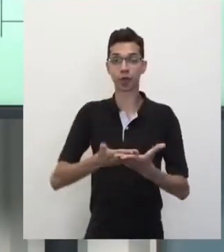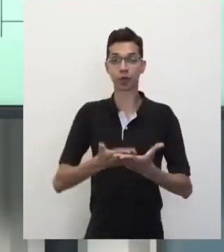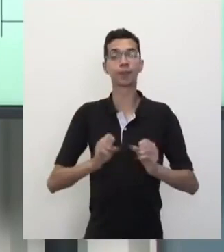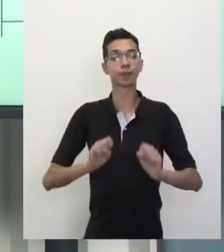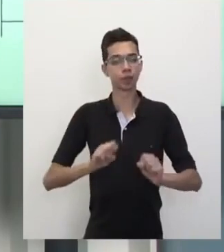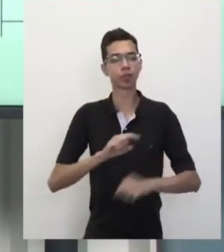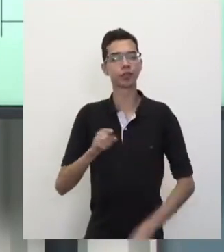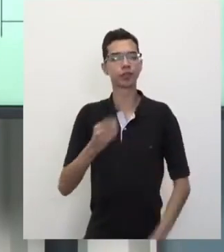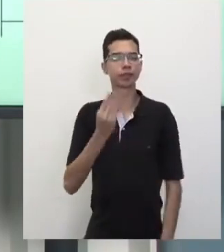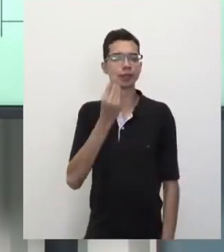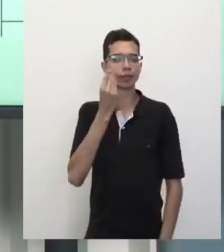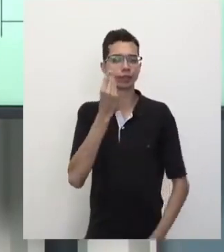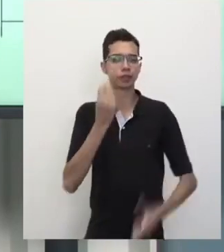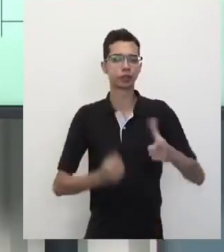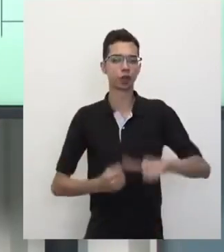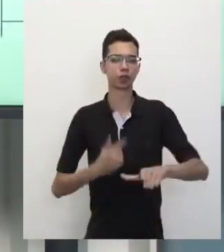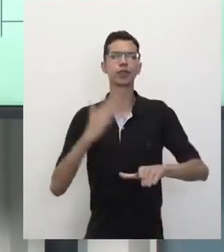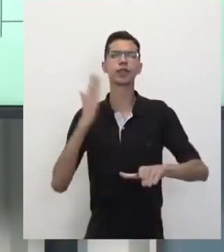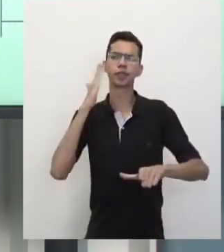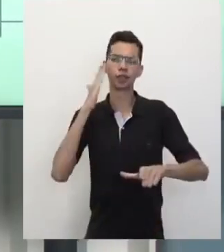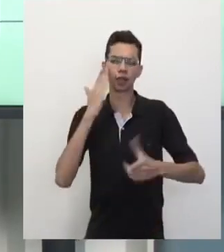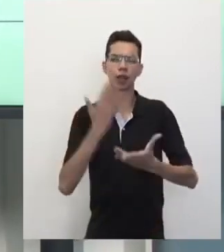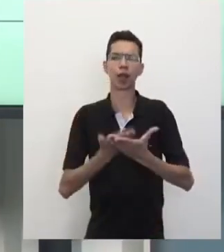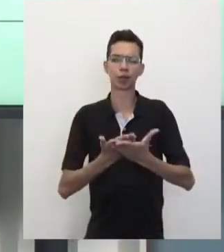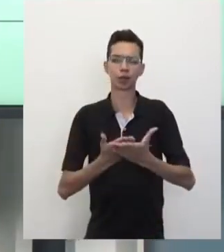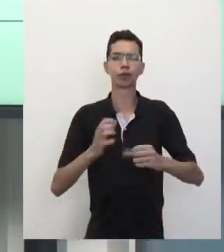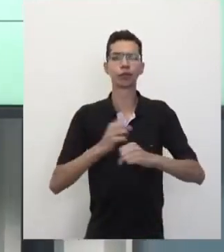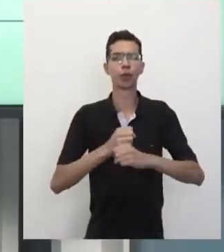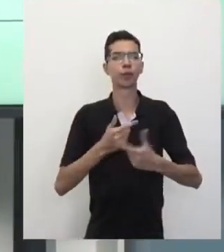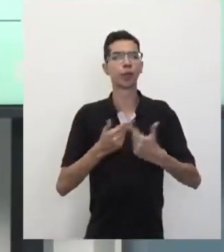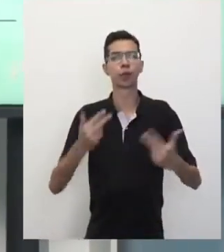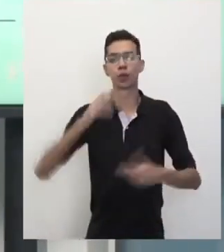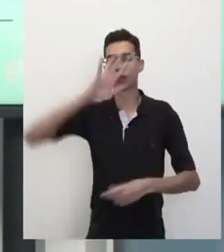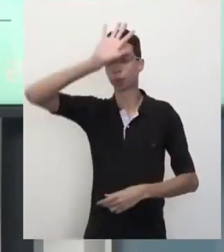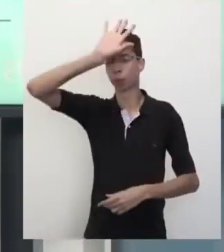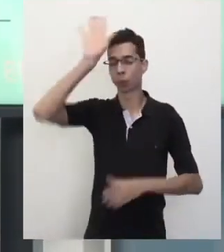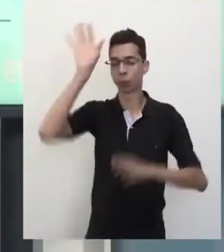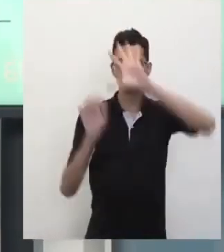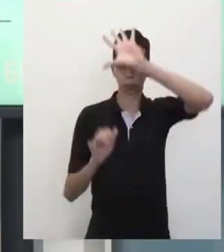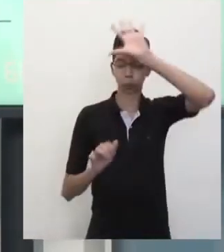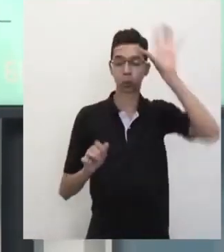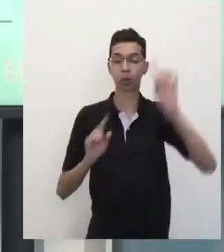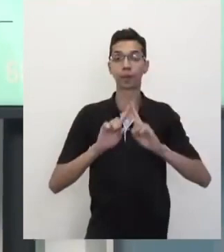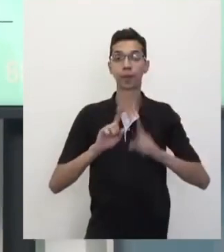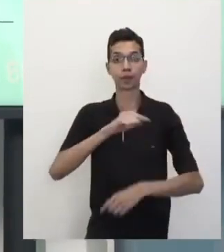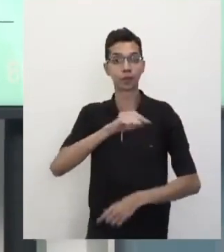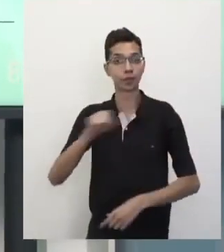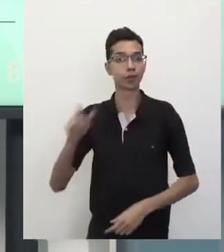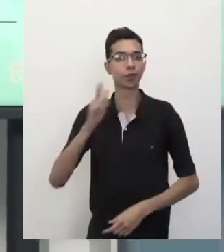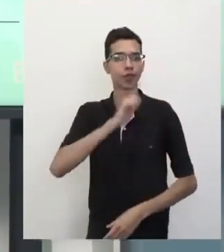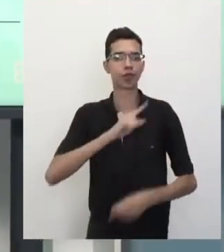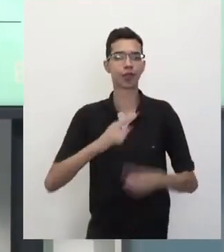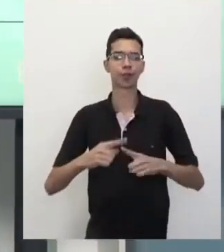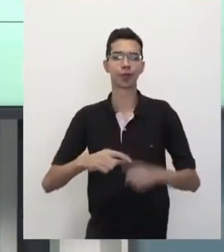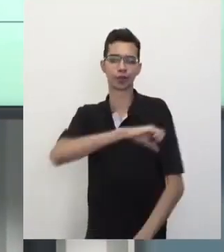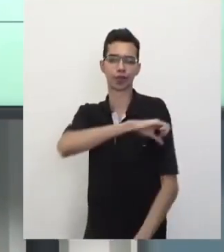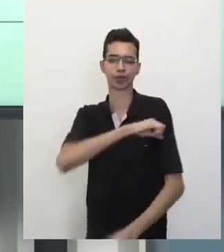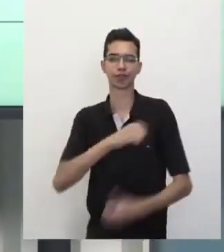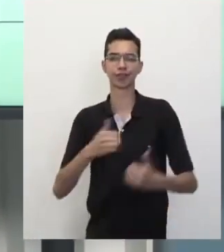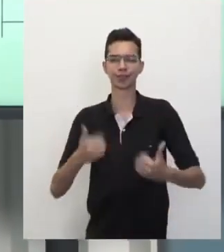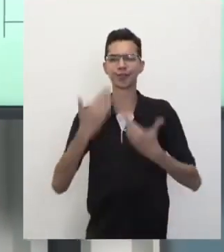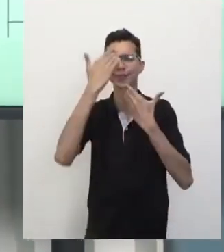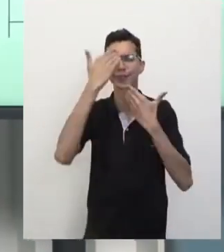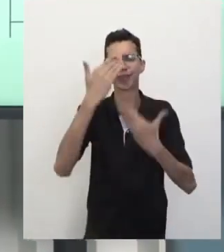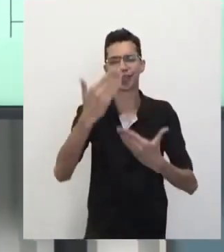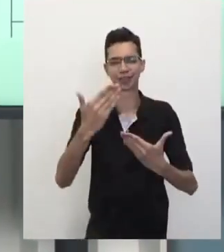certo? Eu sei que é uma aula com bastante cálculo, mas vocês vão conseguir. Está no nível do 9º ano agora, tá certo? Muito obrigada, então, pela companhia de